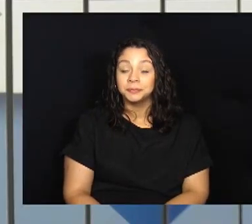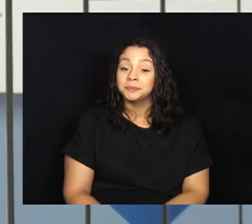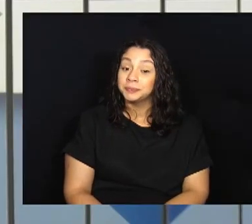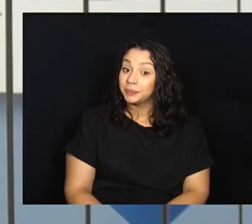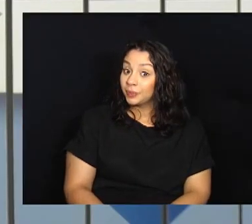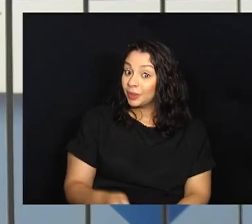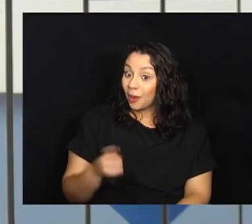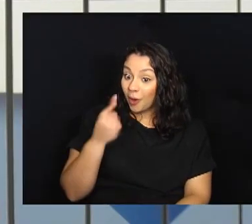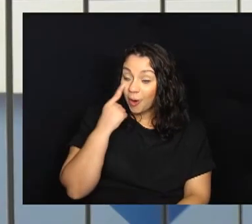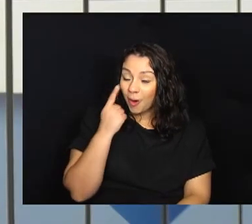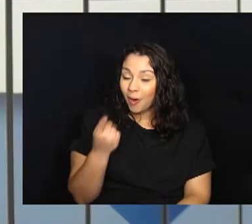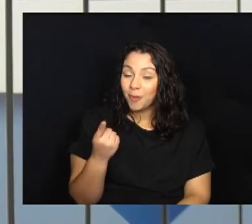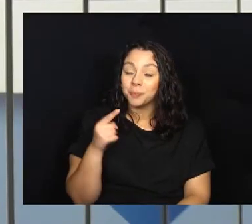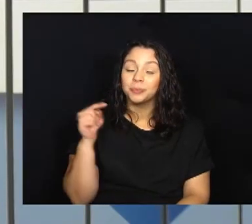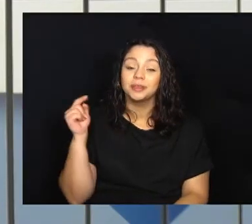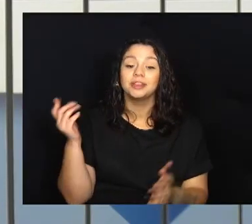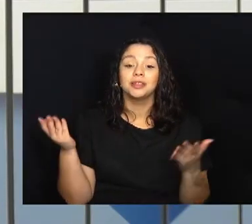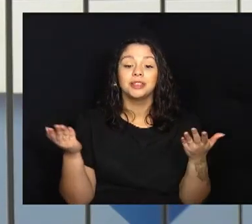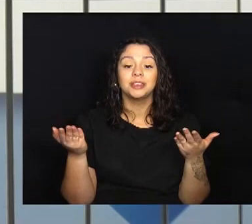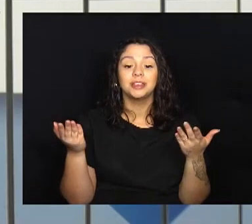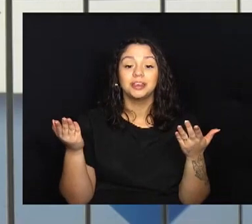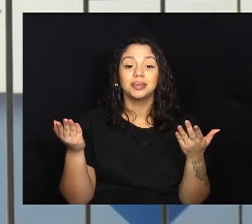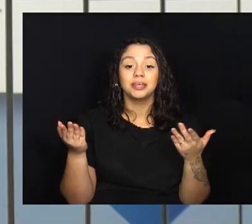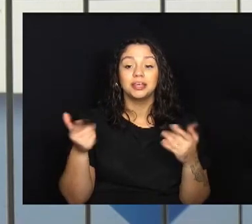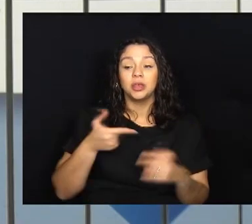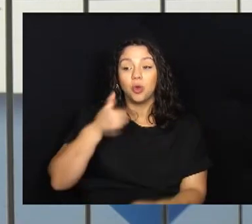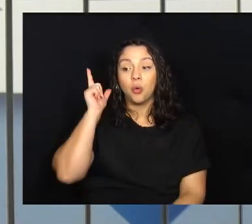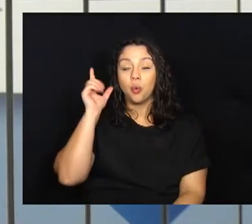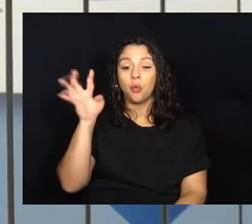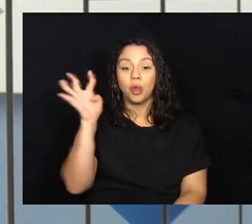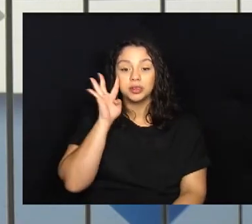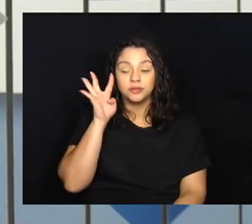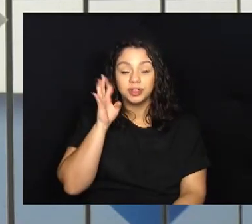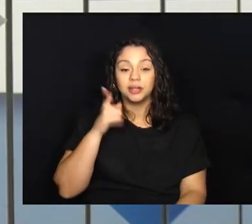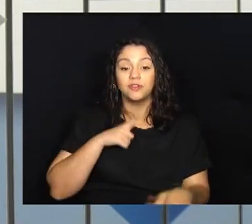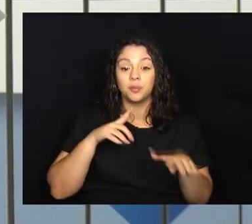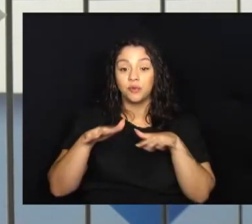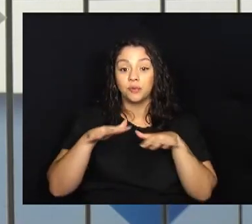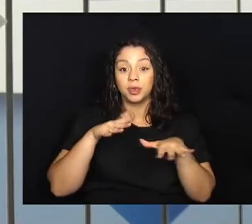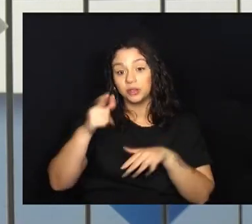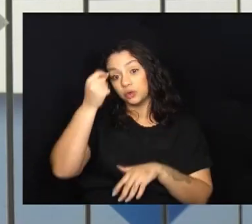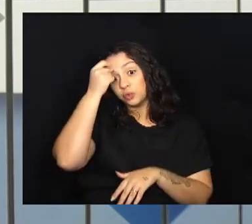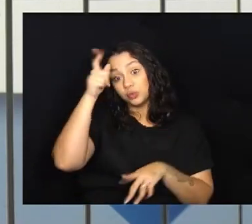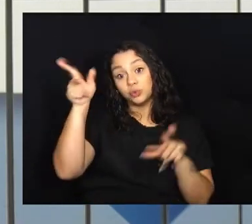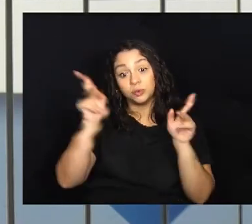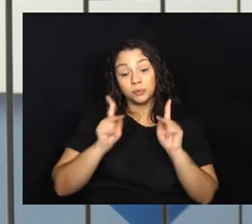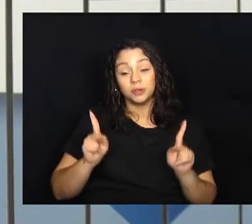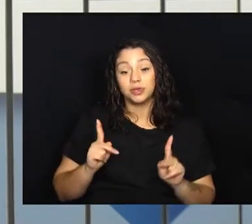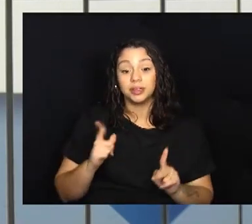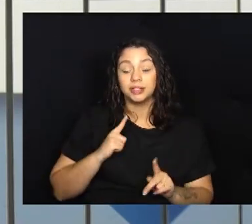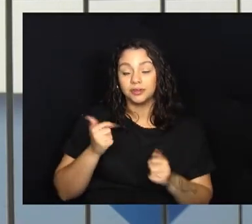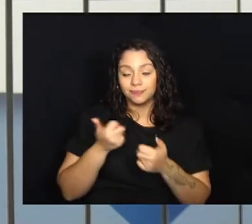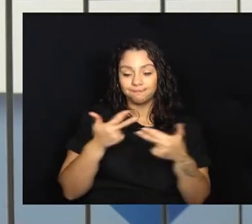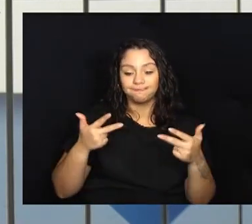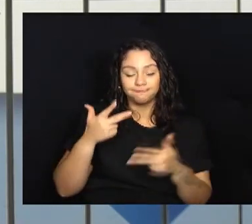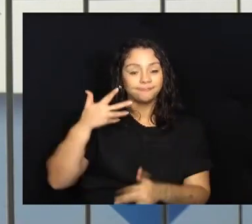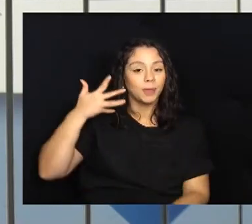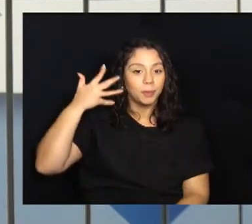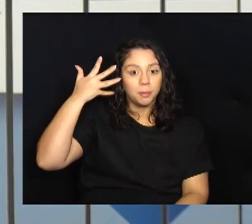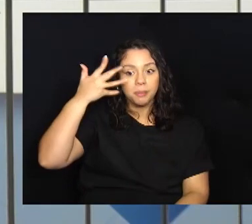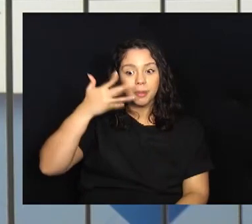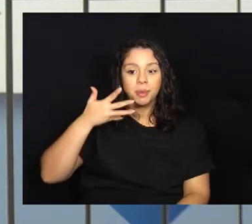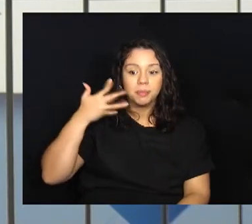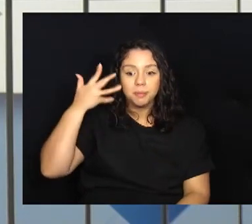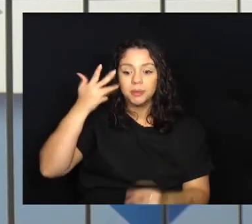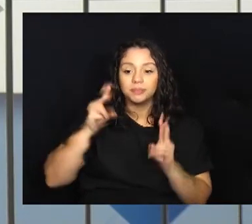Olha, e nesta quarta-feira, o Movimento por uma Cultura de Paz realizou um ciclo de palestras para